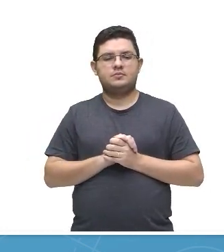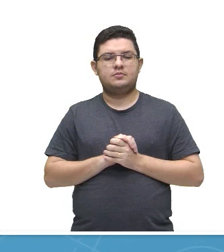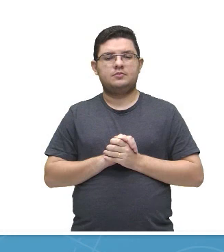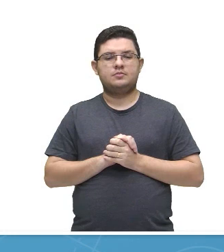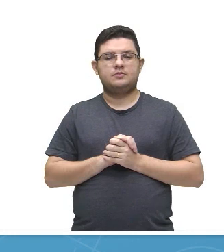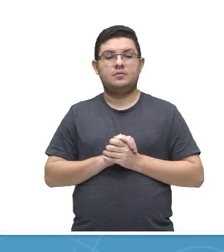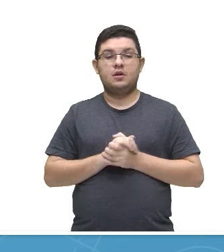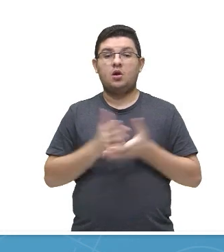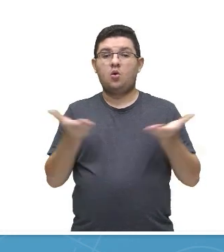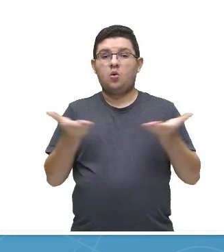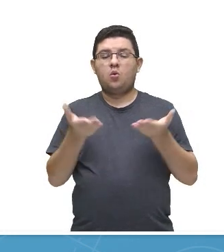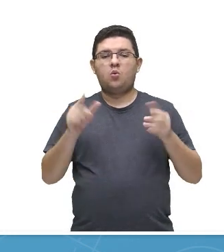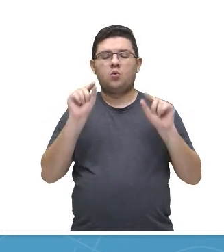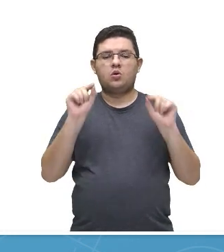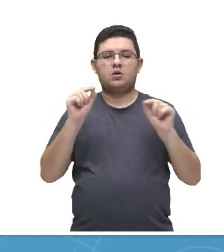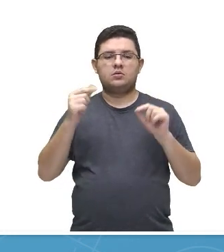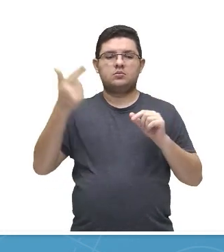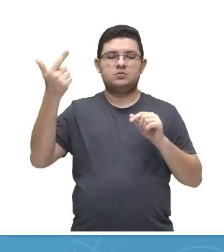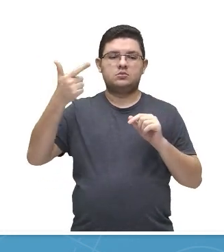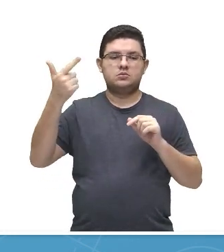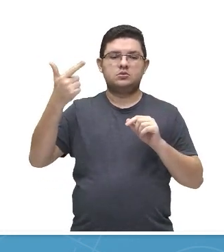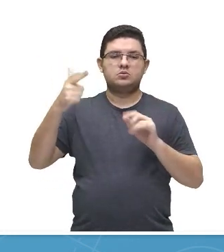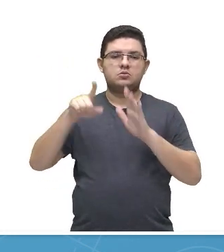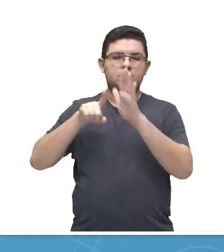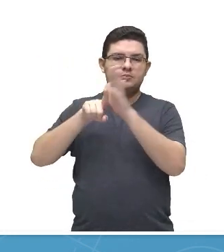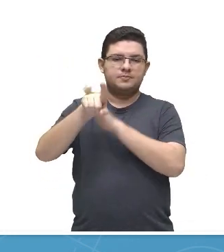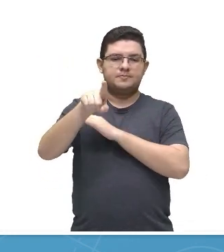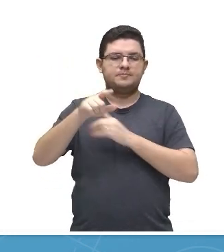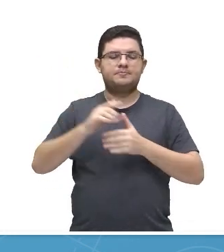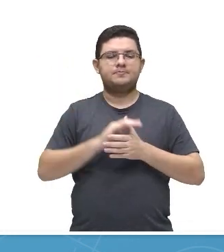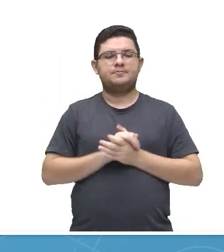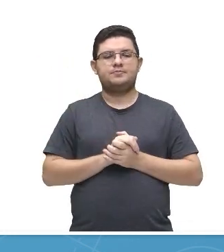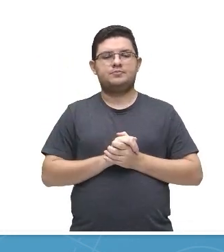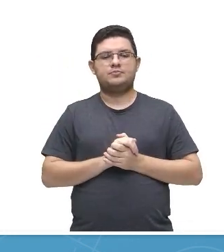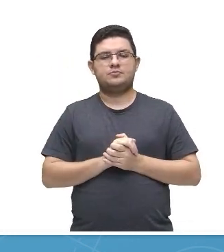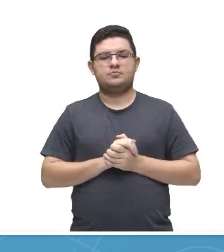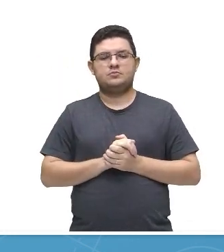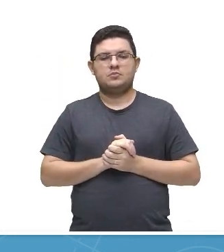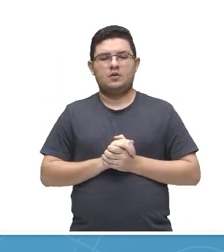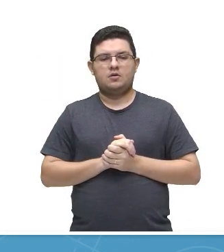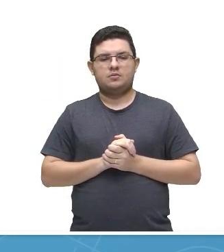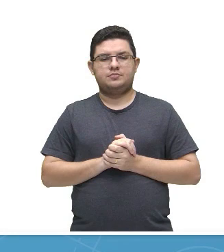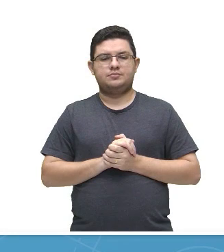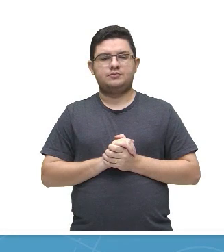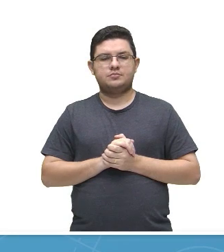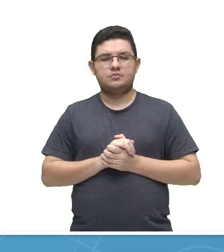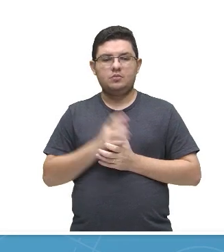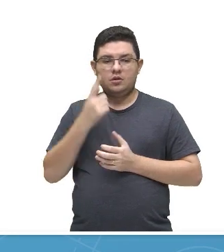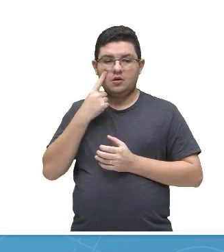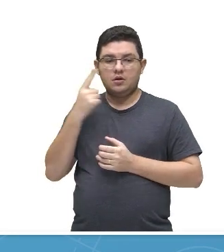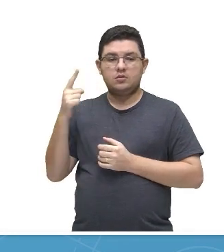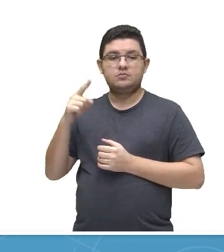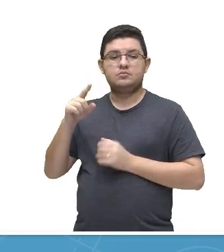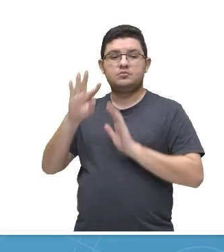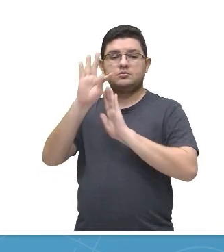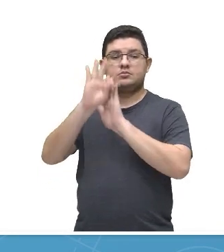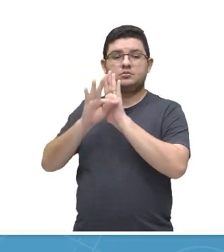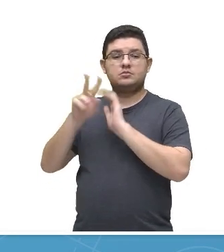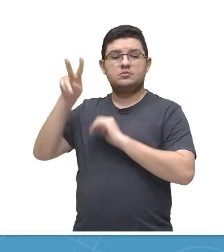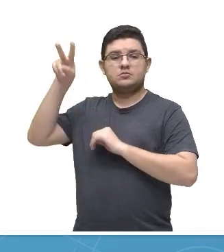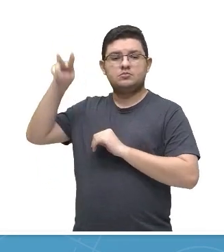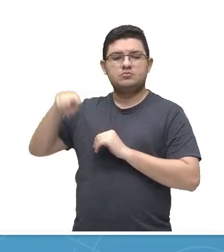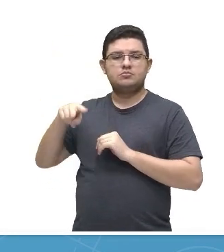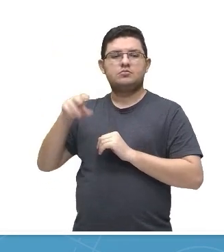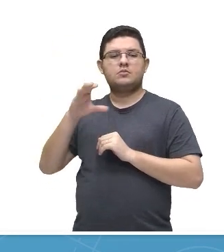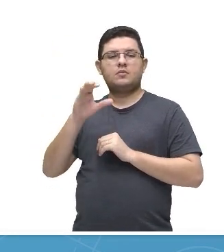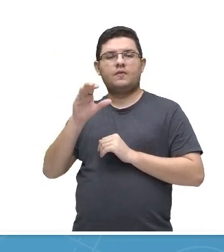Agora nós vamos para a questão de número 2. Vamos lá? Questão de número 2, então. Diz assim, leia o texto abaixo. Carlos Henrique é